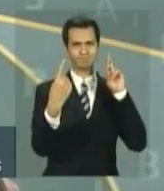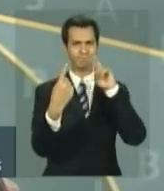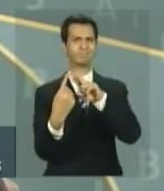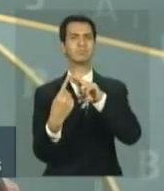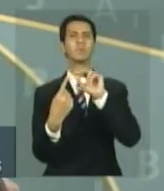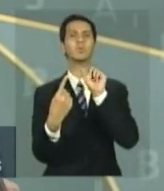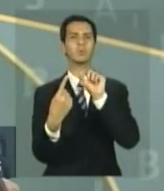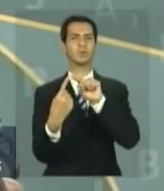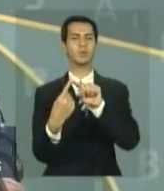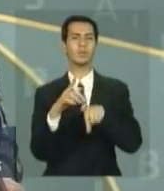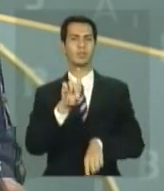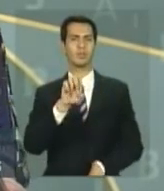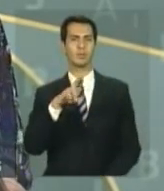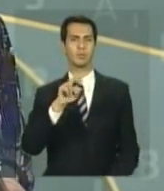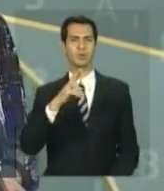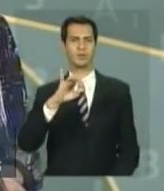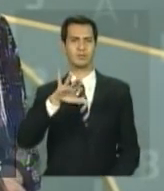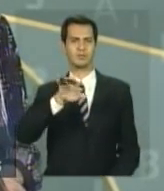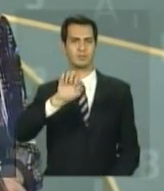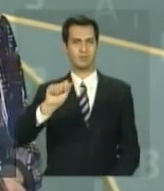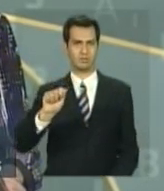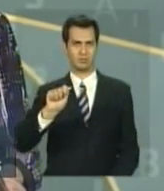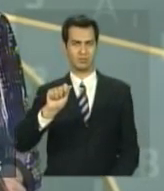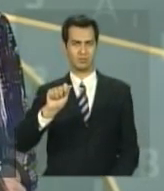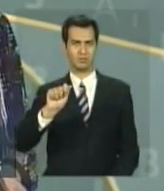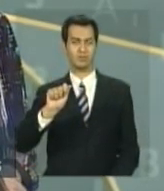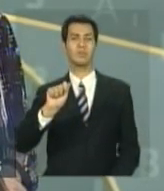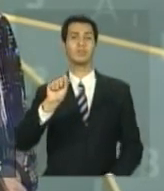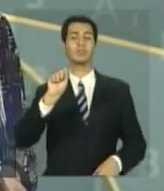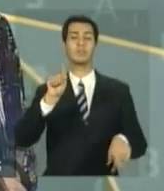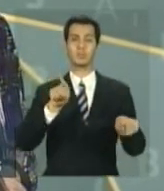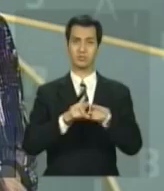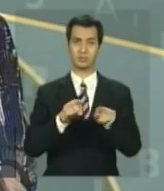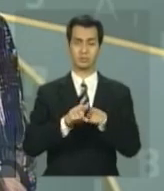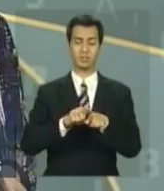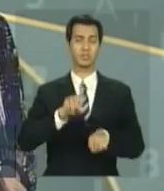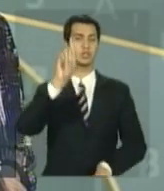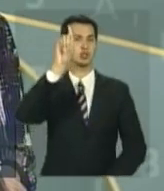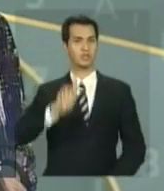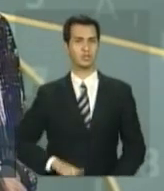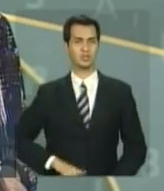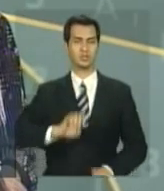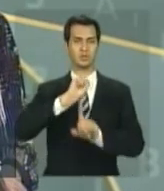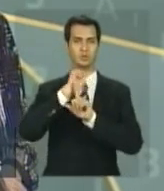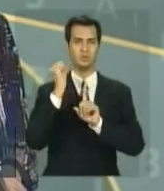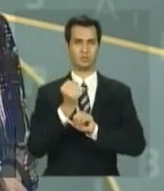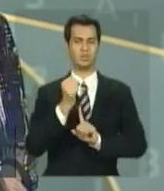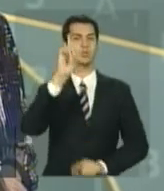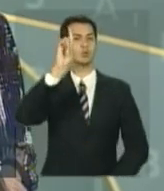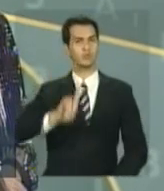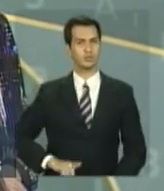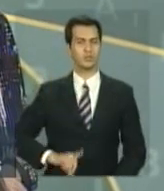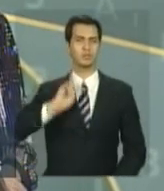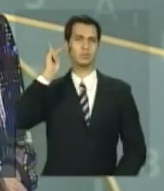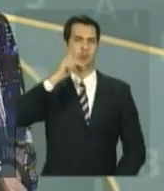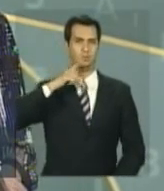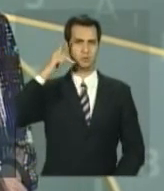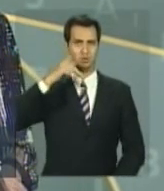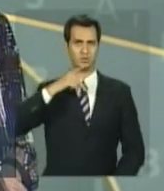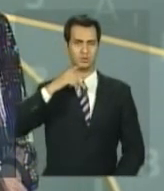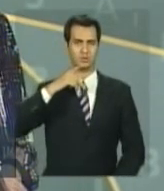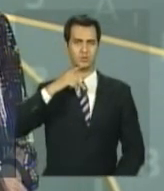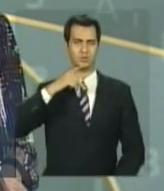a democracia e os direitos sociais, os direitos políticos,